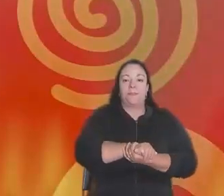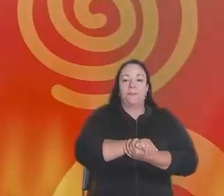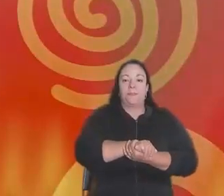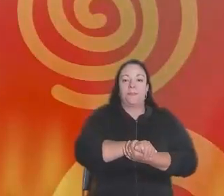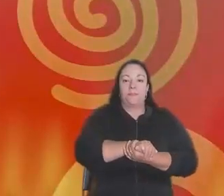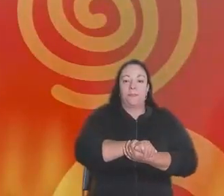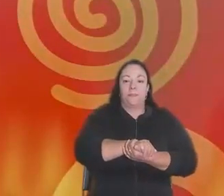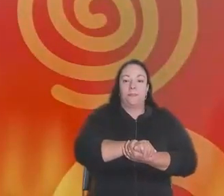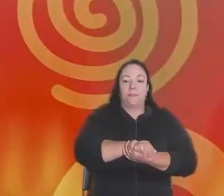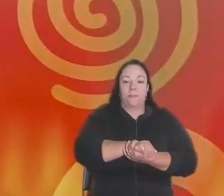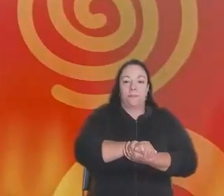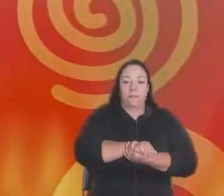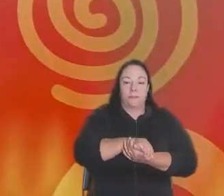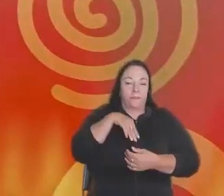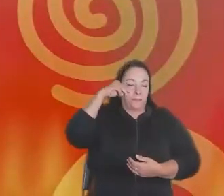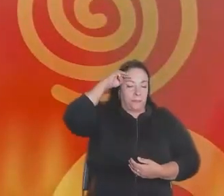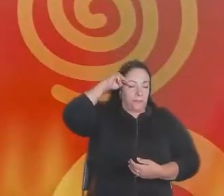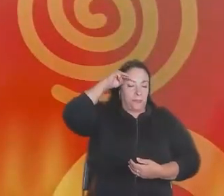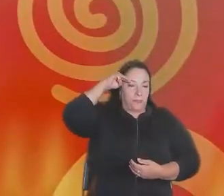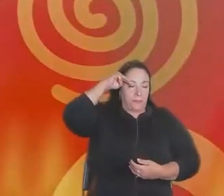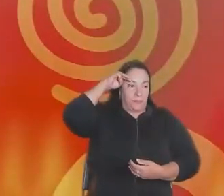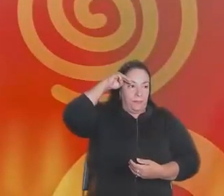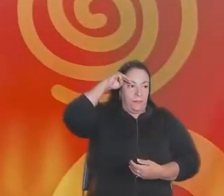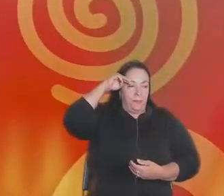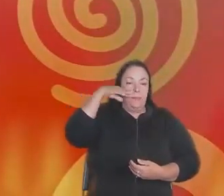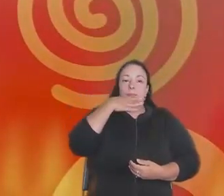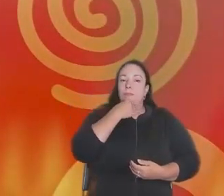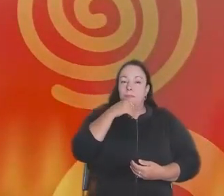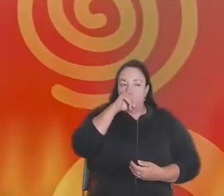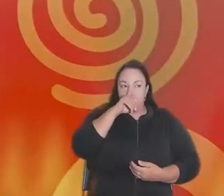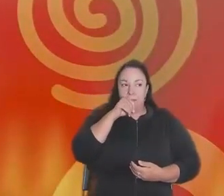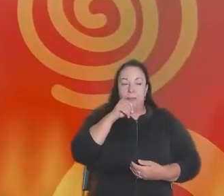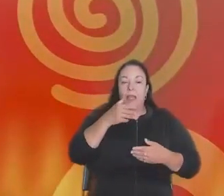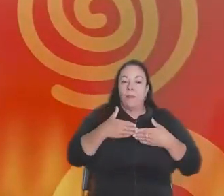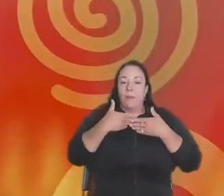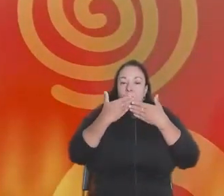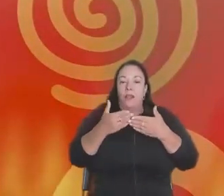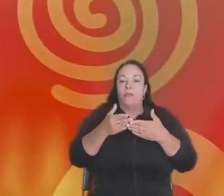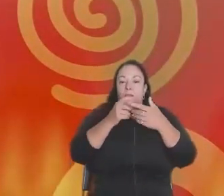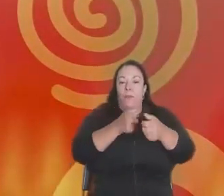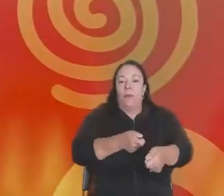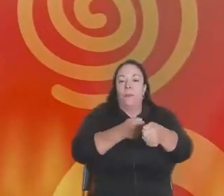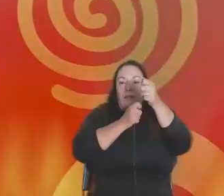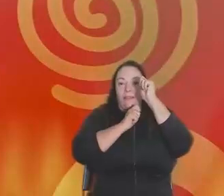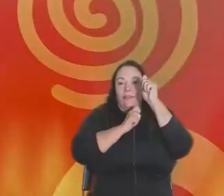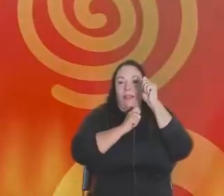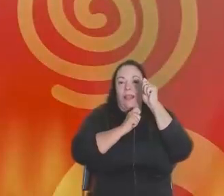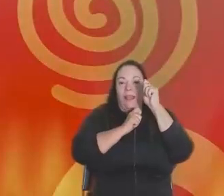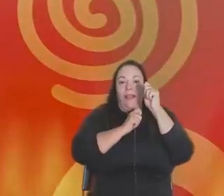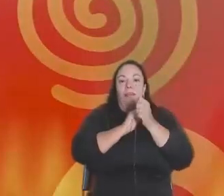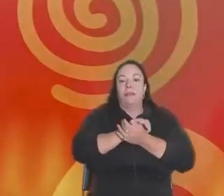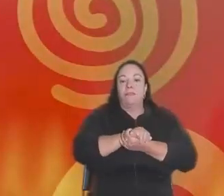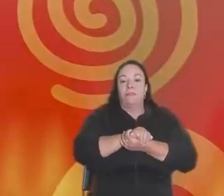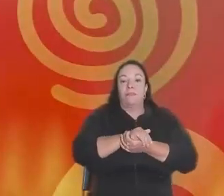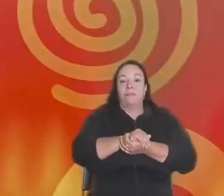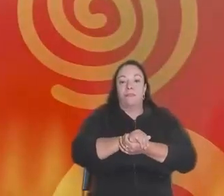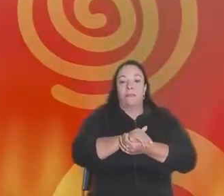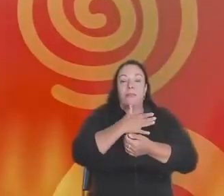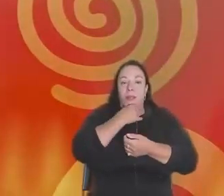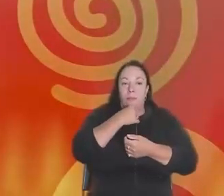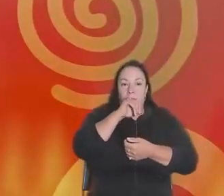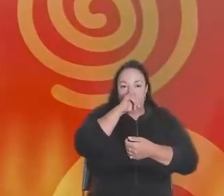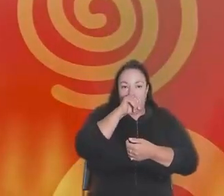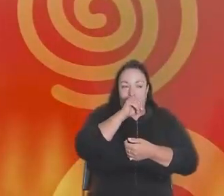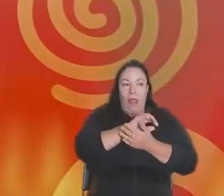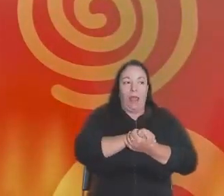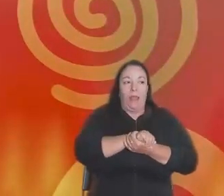Me trouxe memórias de quando meu pai me levou para pescar com um primo meu, sabe? E meu pai é o